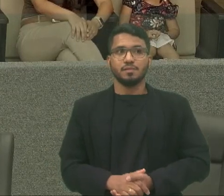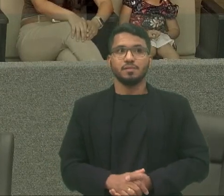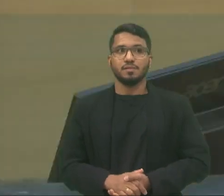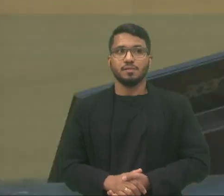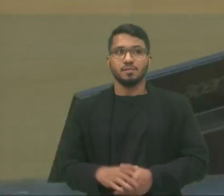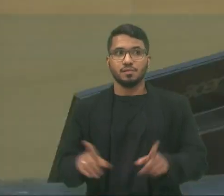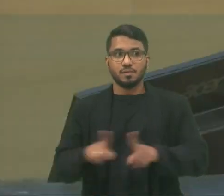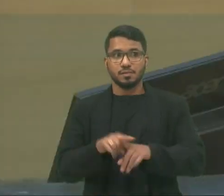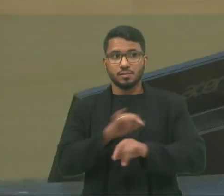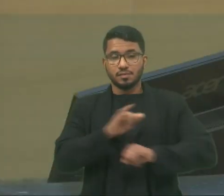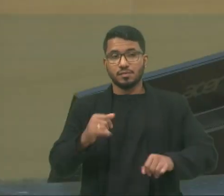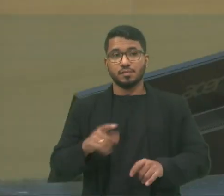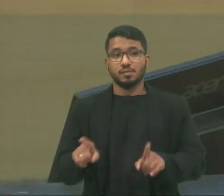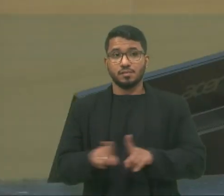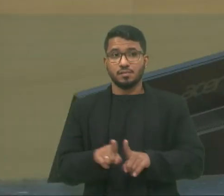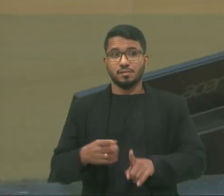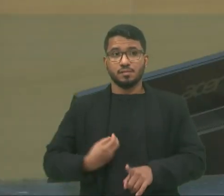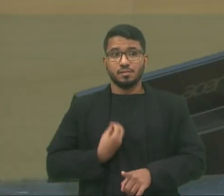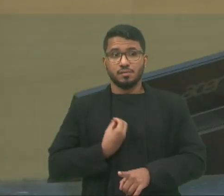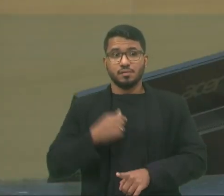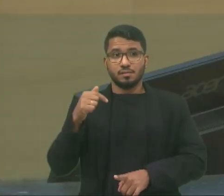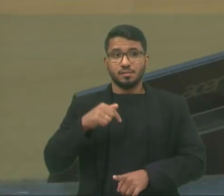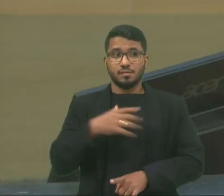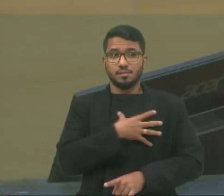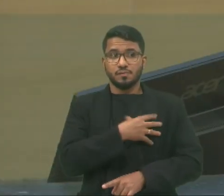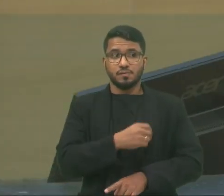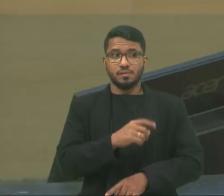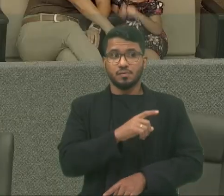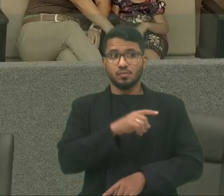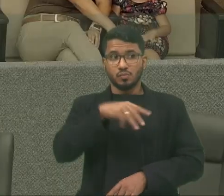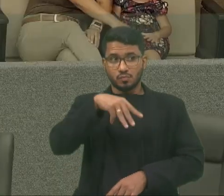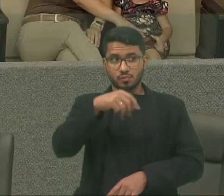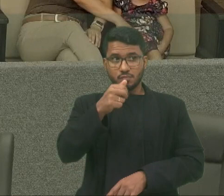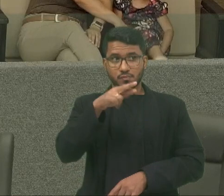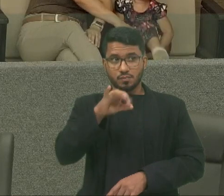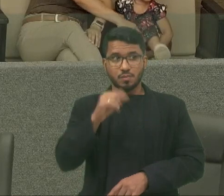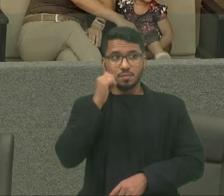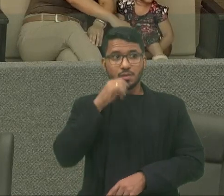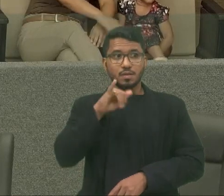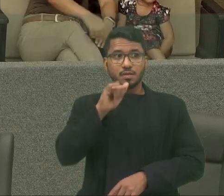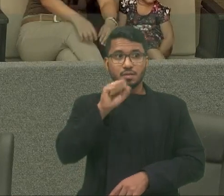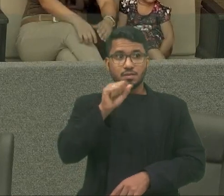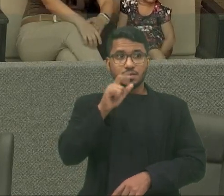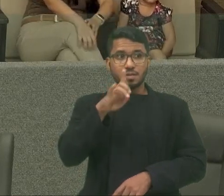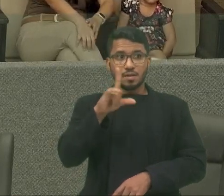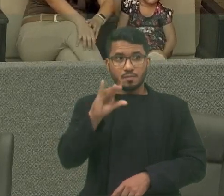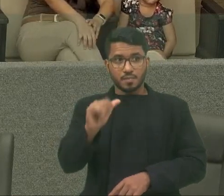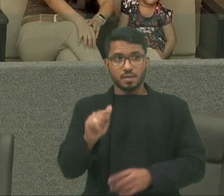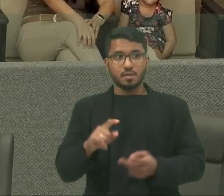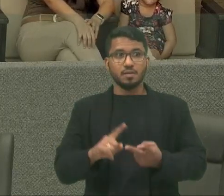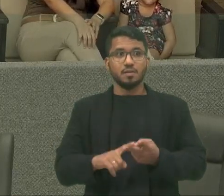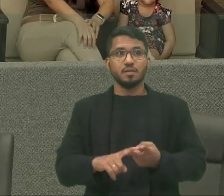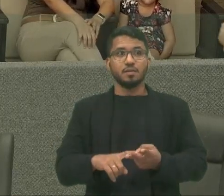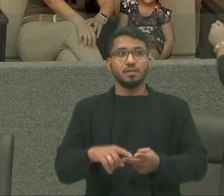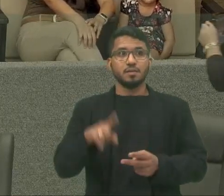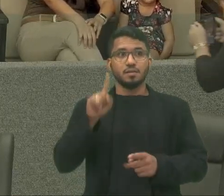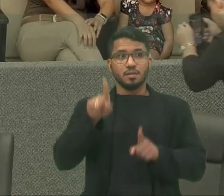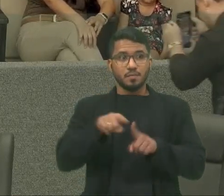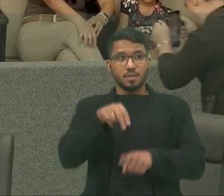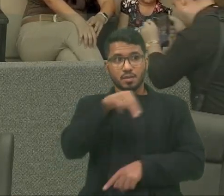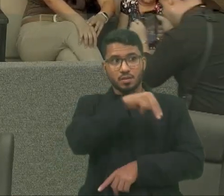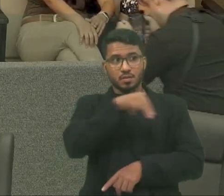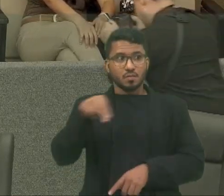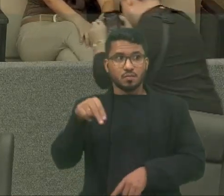Também registro a presença da filha do homenageado, senhor Mário Lúcio, Isabelle Costa Pereira, da nora